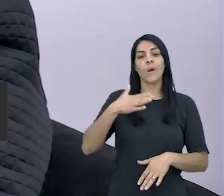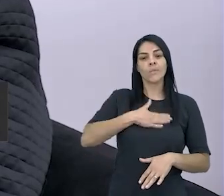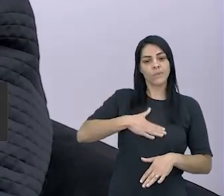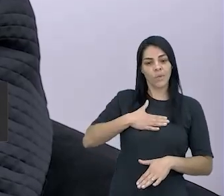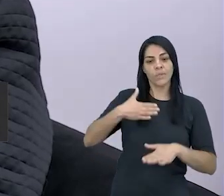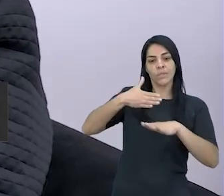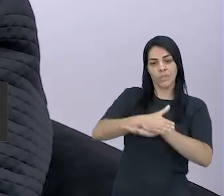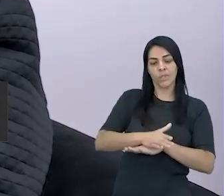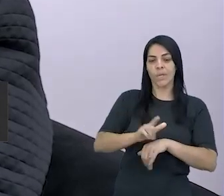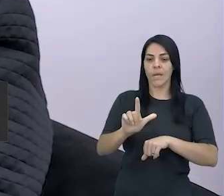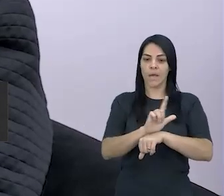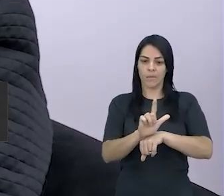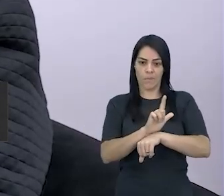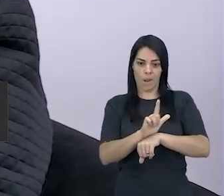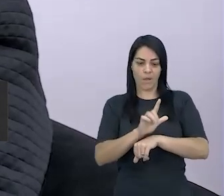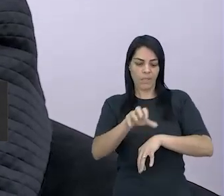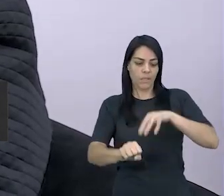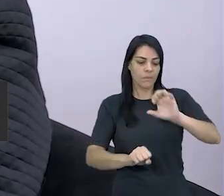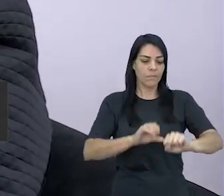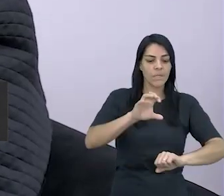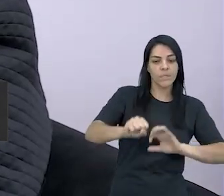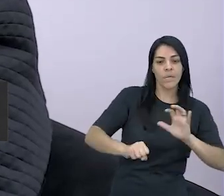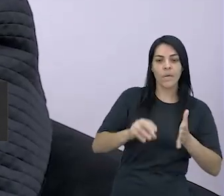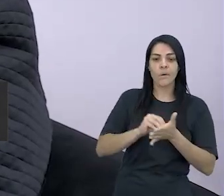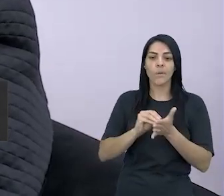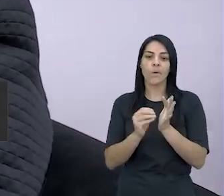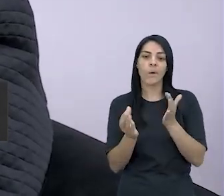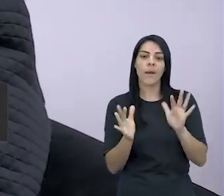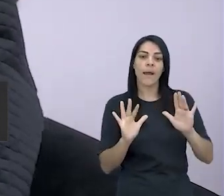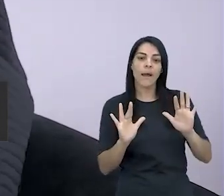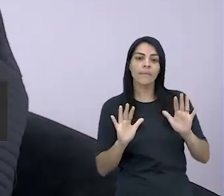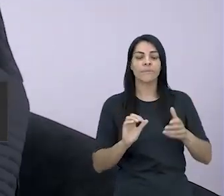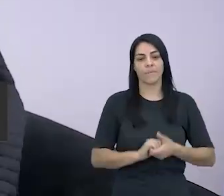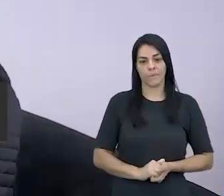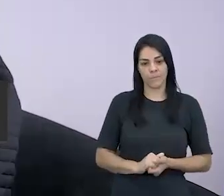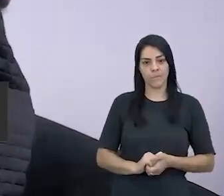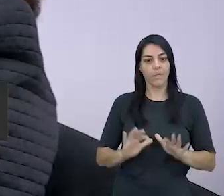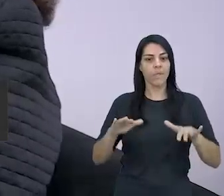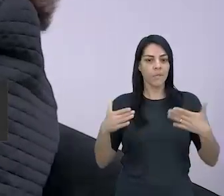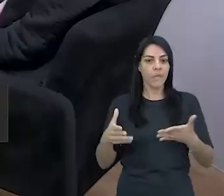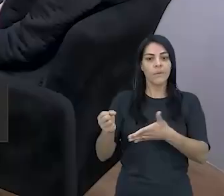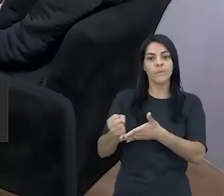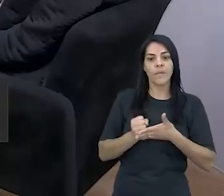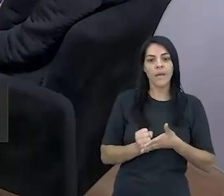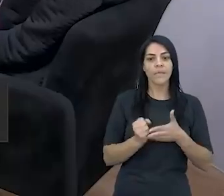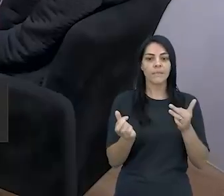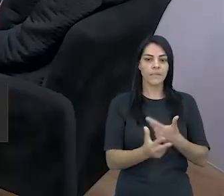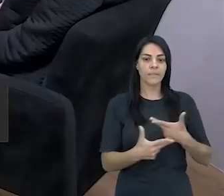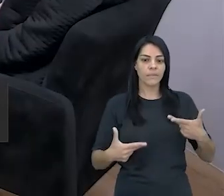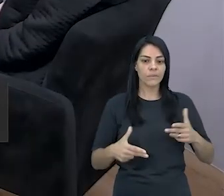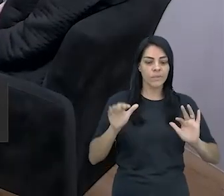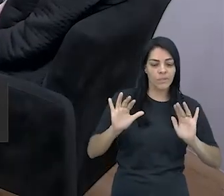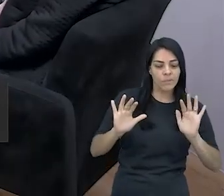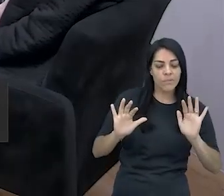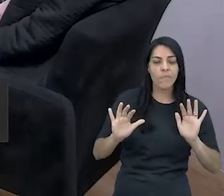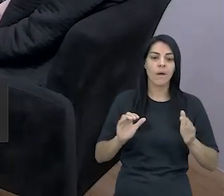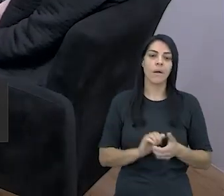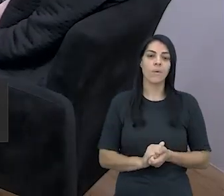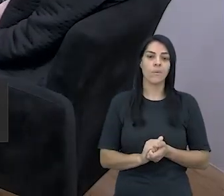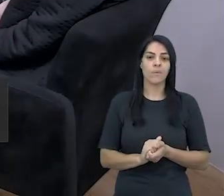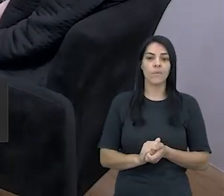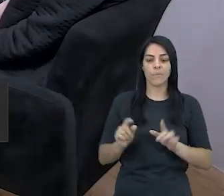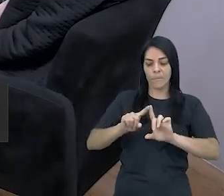Então, por que não levar esse trabalho, essas coisas do concreto para dentro da sala, né, Vivi? Sim. E outra questão, que nem, por